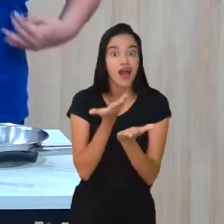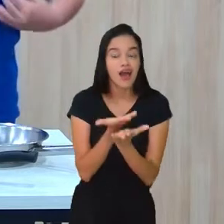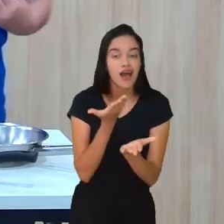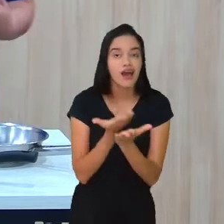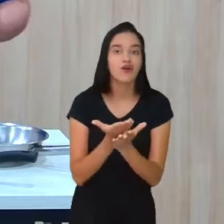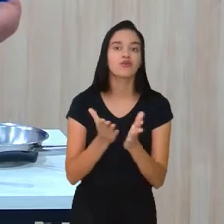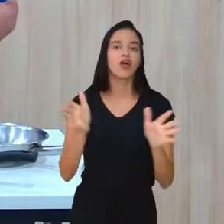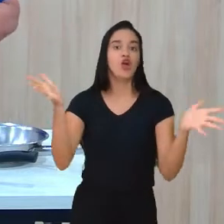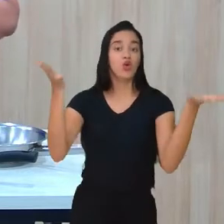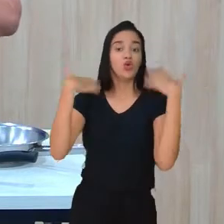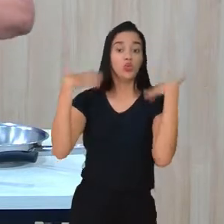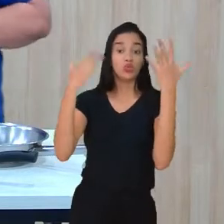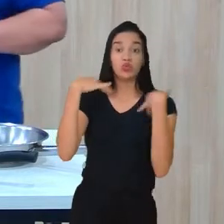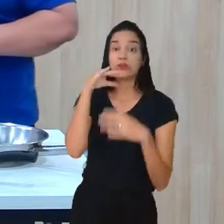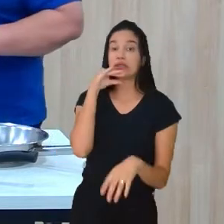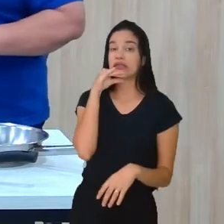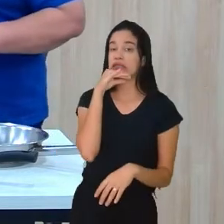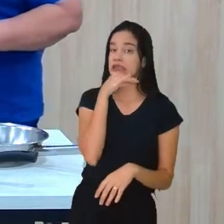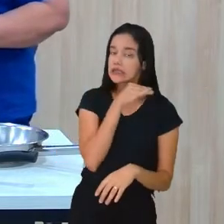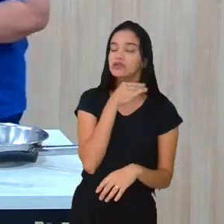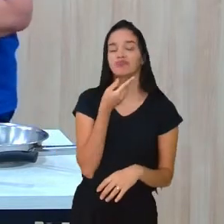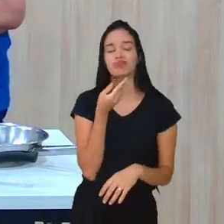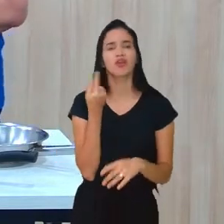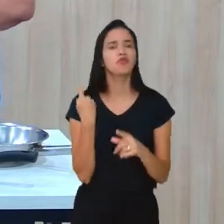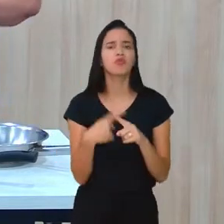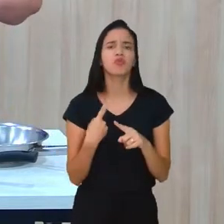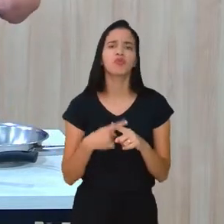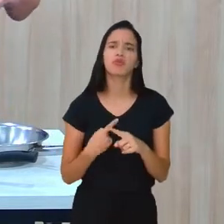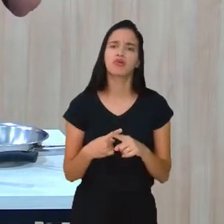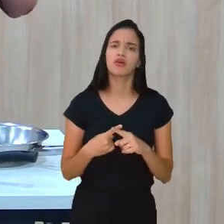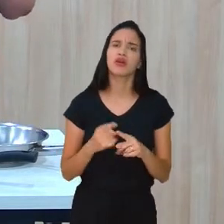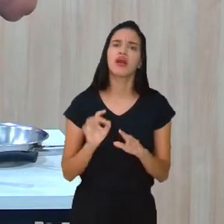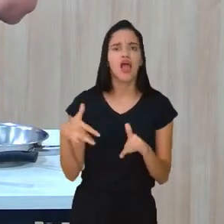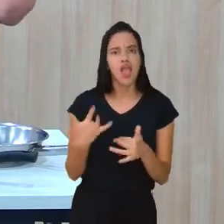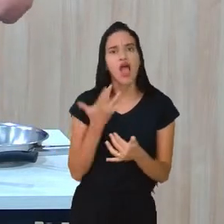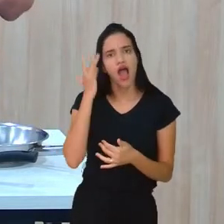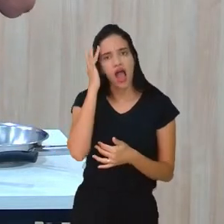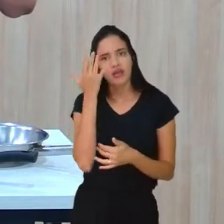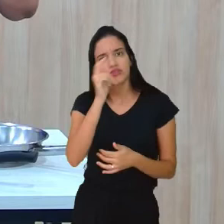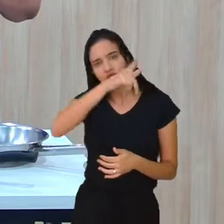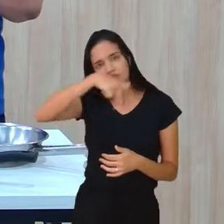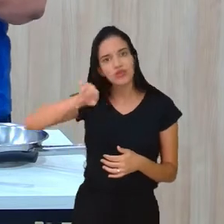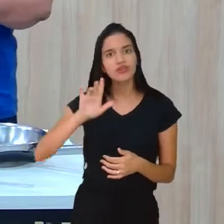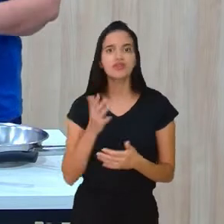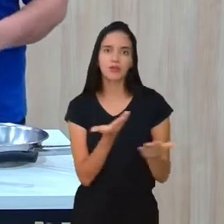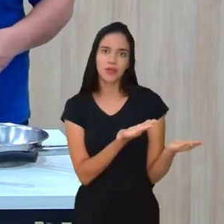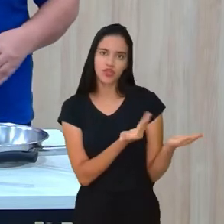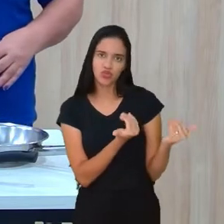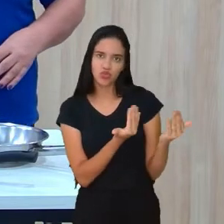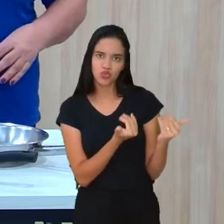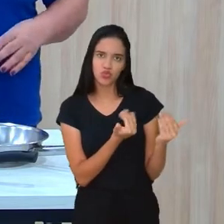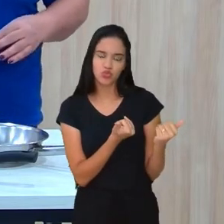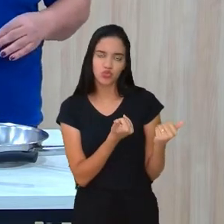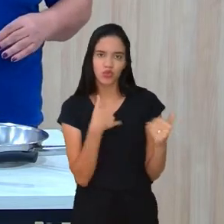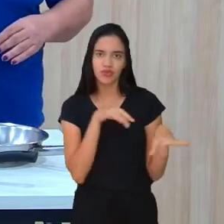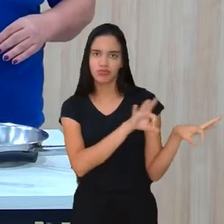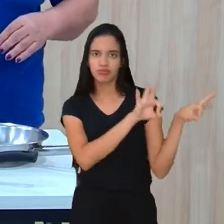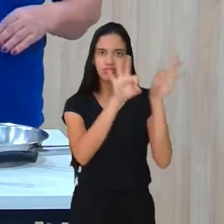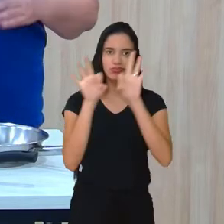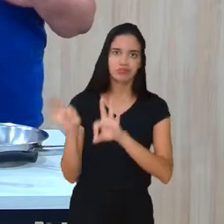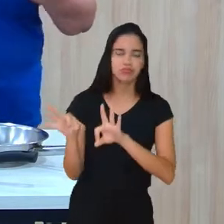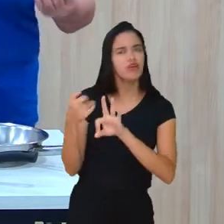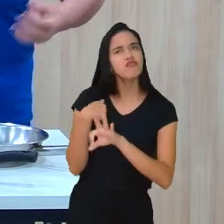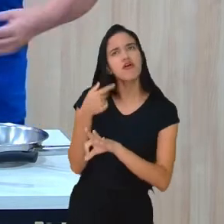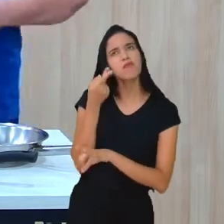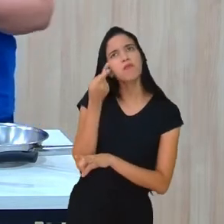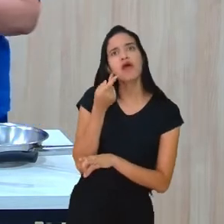com calor. Por quê, pessoal? Então, acho que muitos de vocês, mesmo os mais jovens que estão nos assistindo, vai